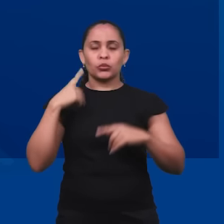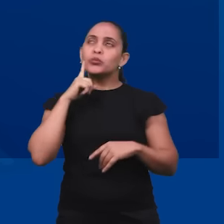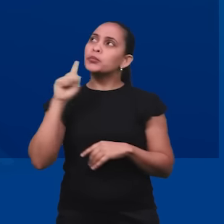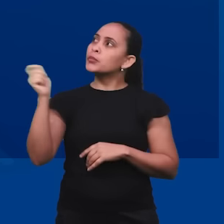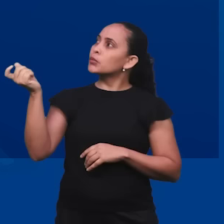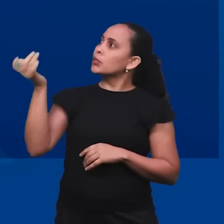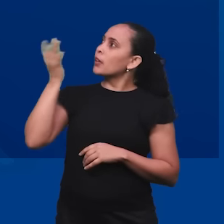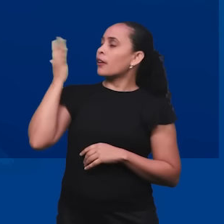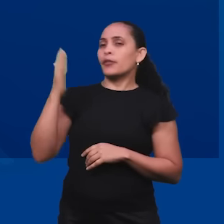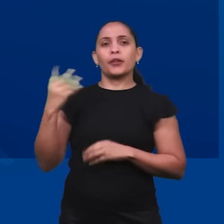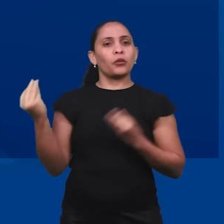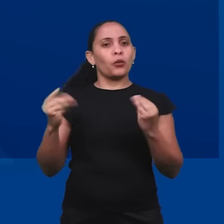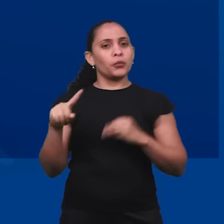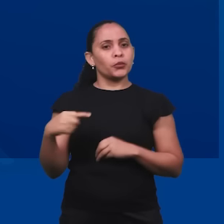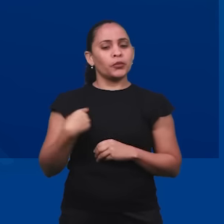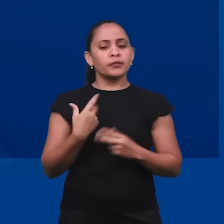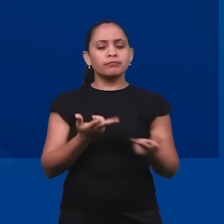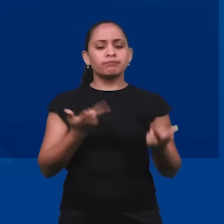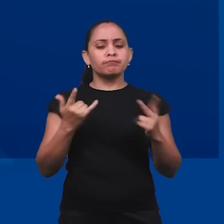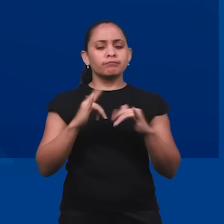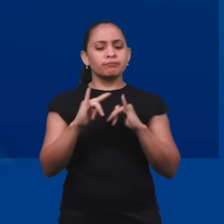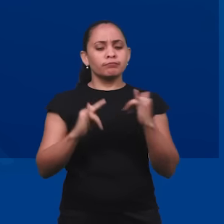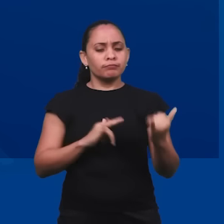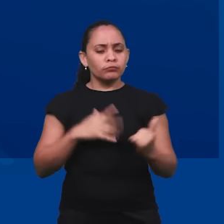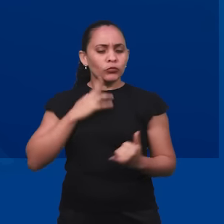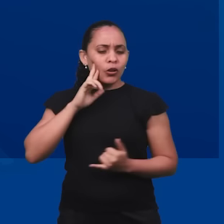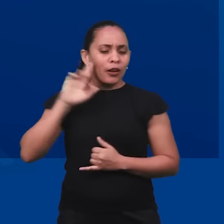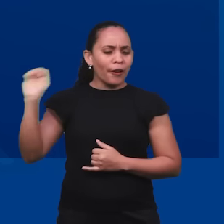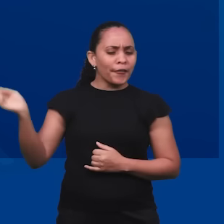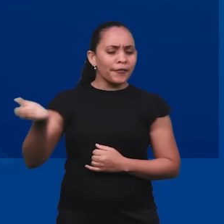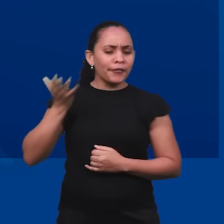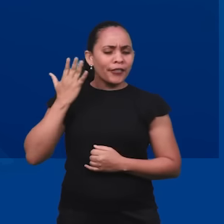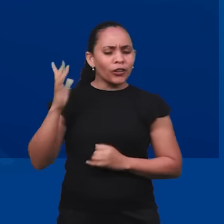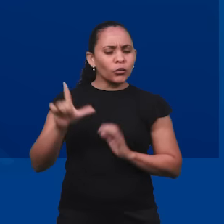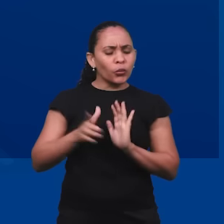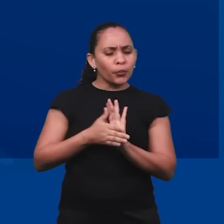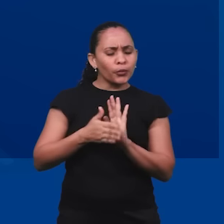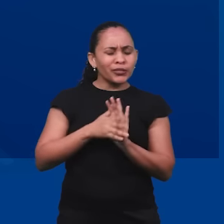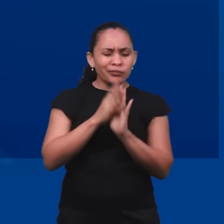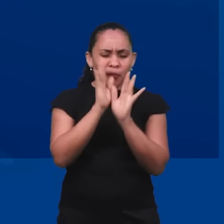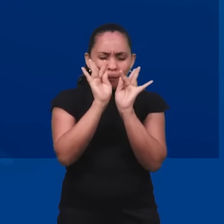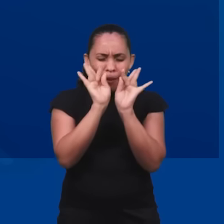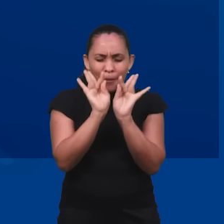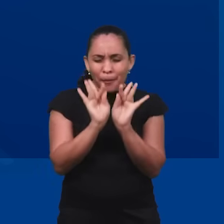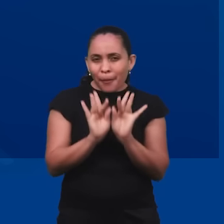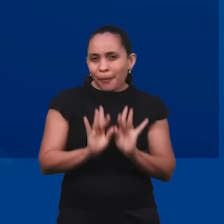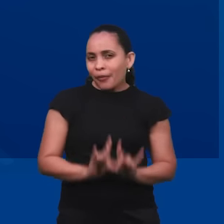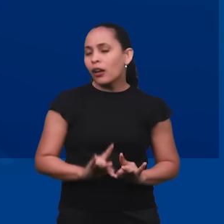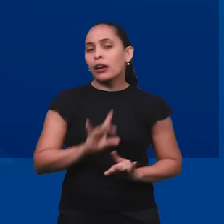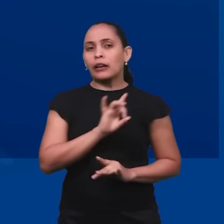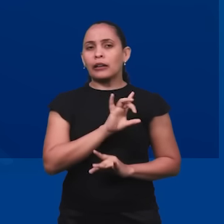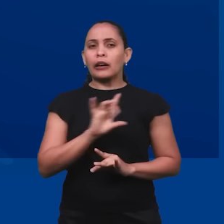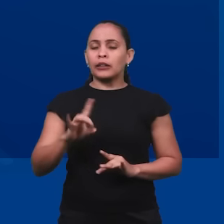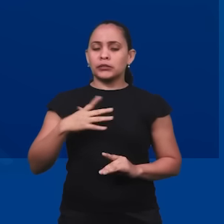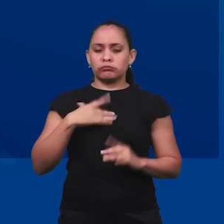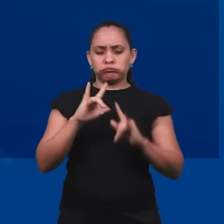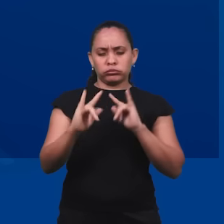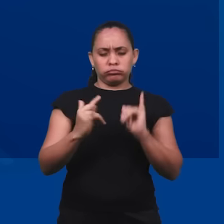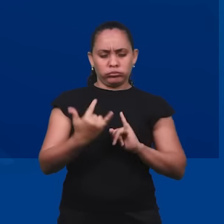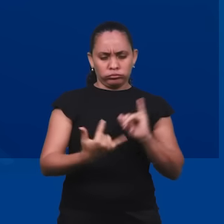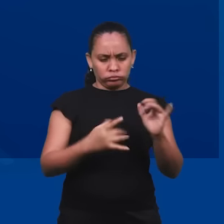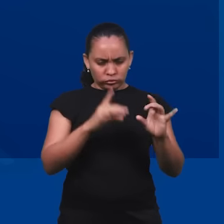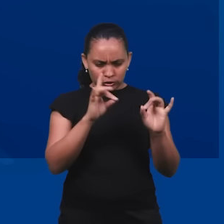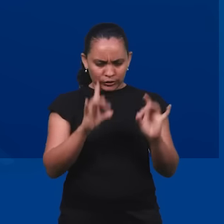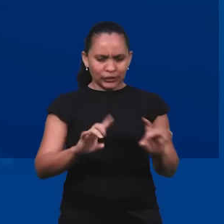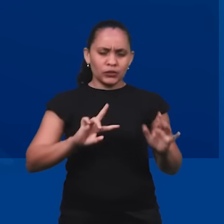Santo revela. E quando nós olhamos o tabernáculo, nós vemos que o Senhor revela todo o seu projeto com detalhes. Cada detalhe do tabernáculo